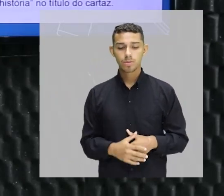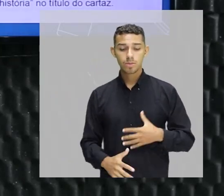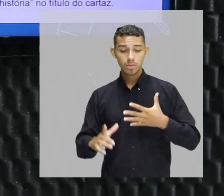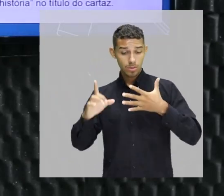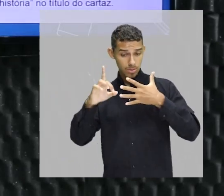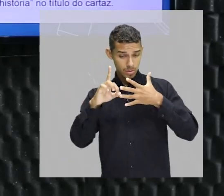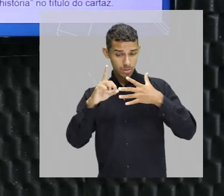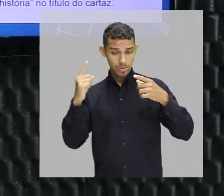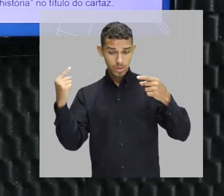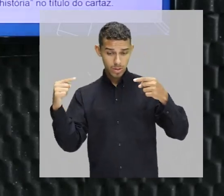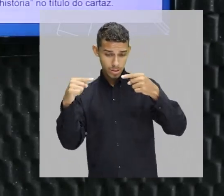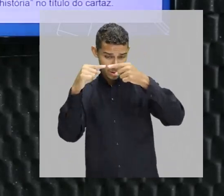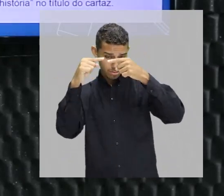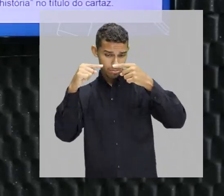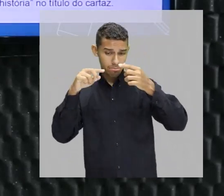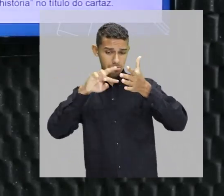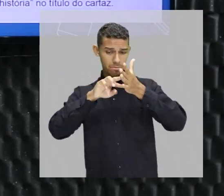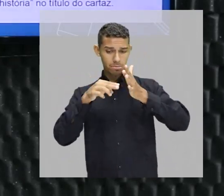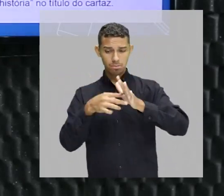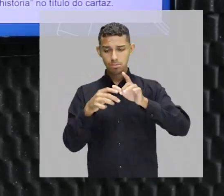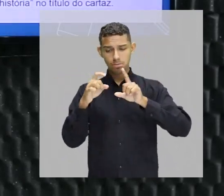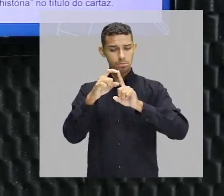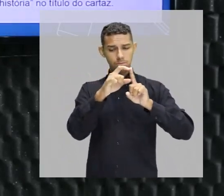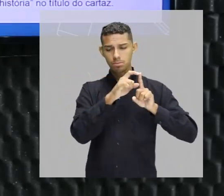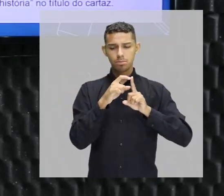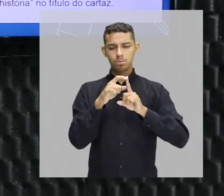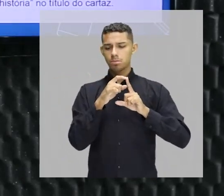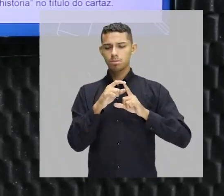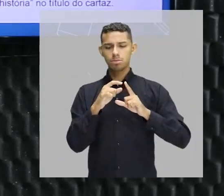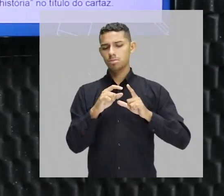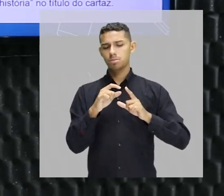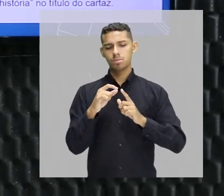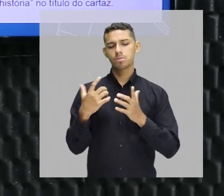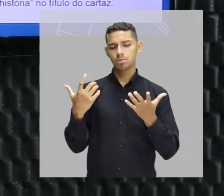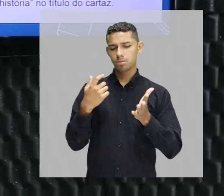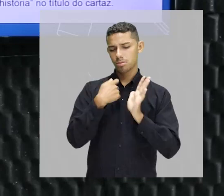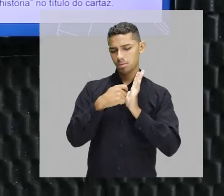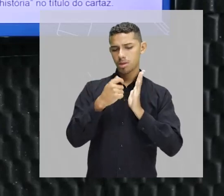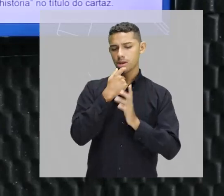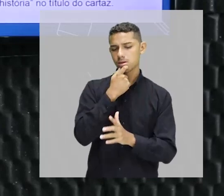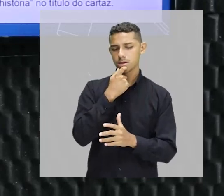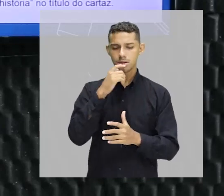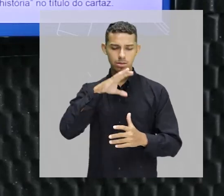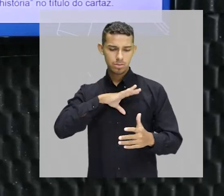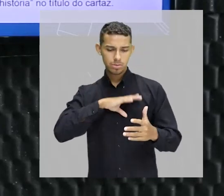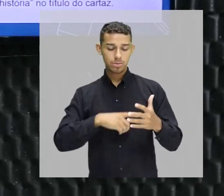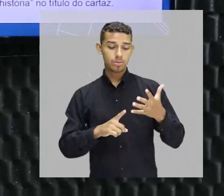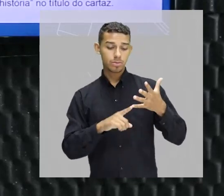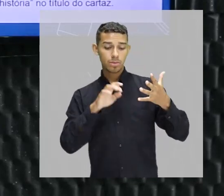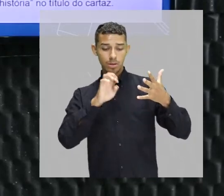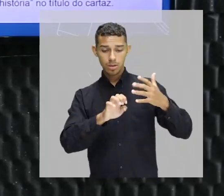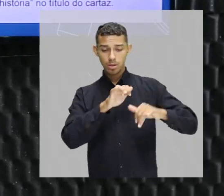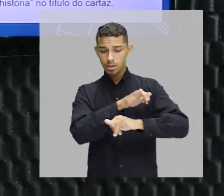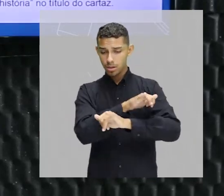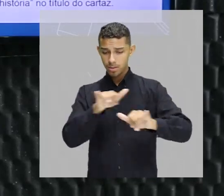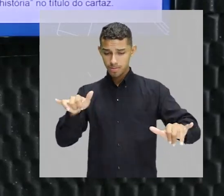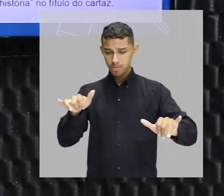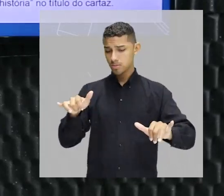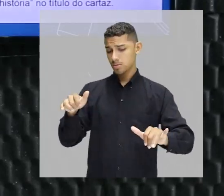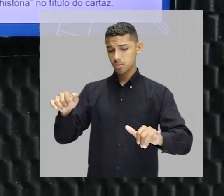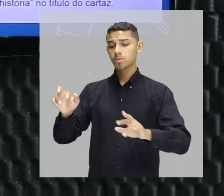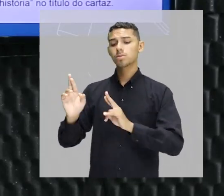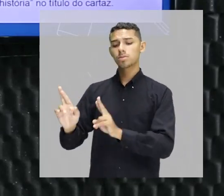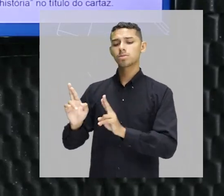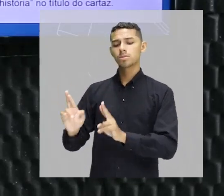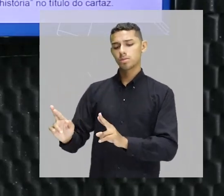Combinação do significado de palavras escritas em língua inglesa e portuguesa. Ou letra E, enunciados de cunho esperançoso, passe